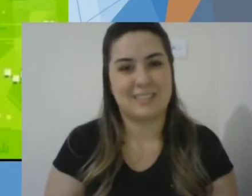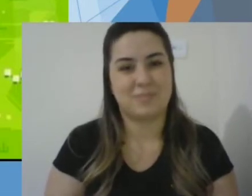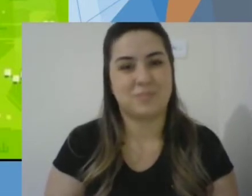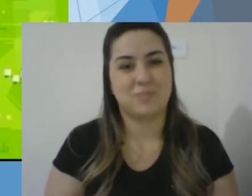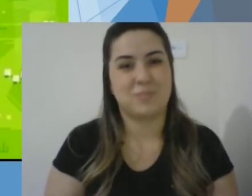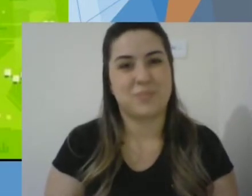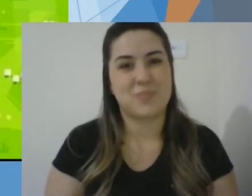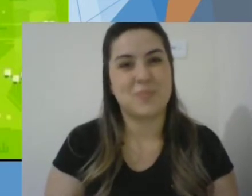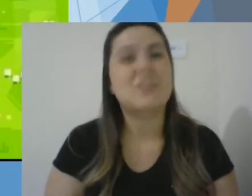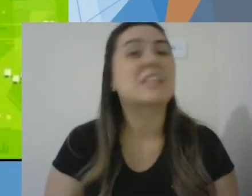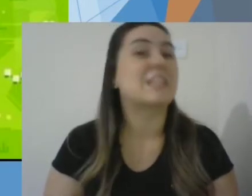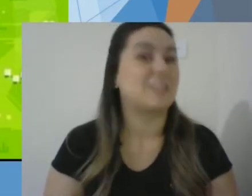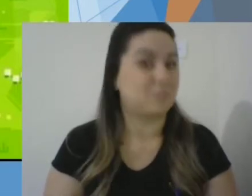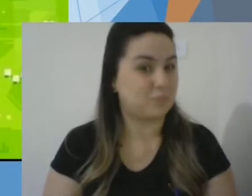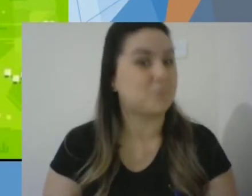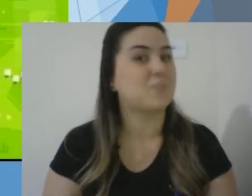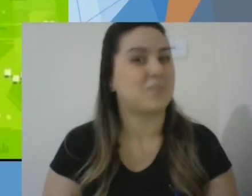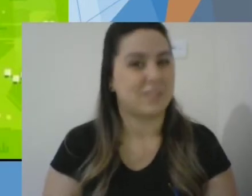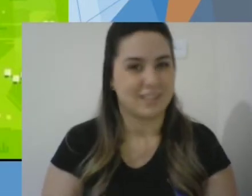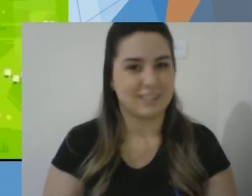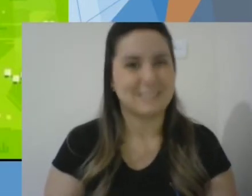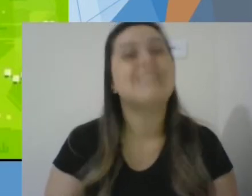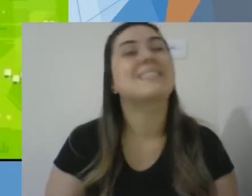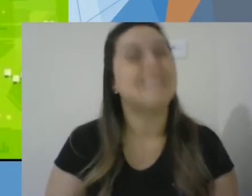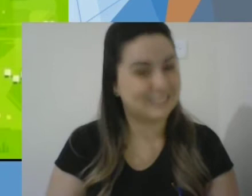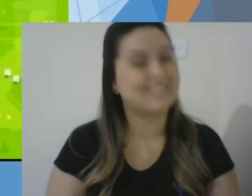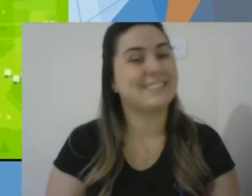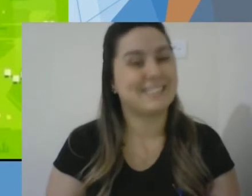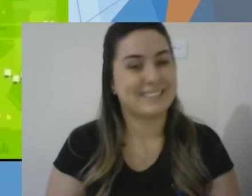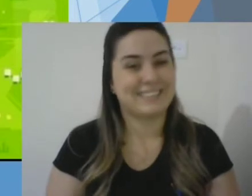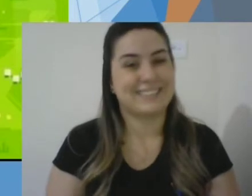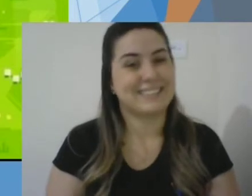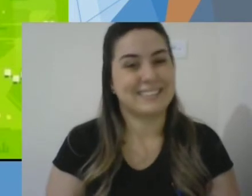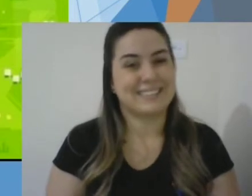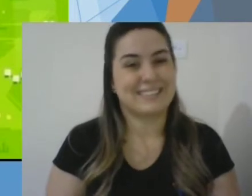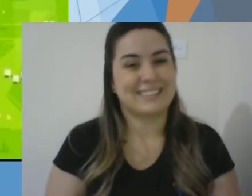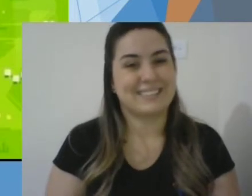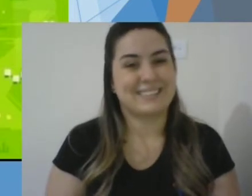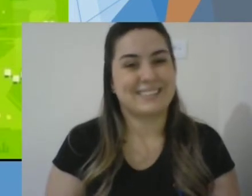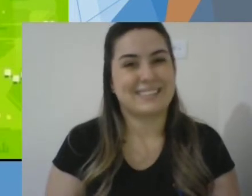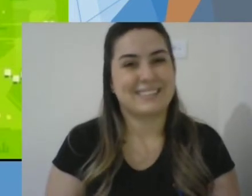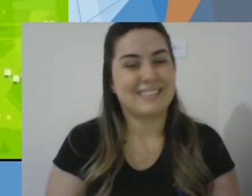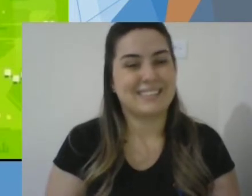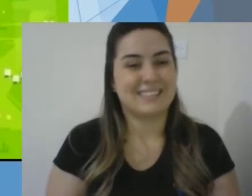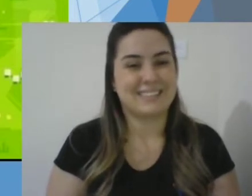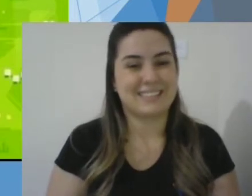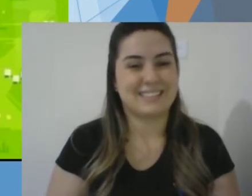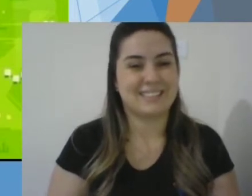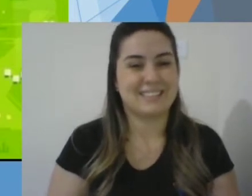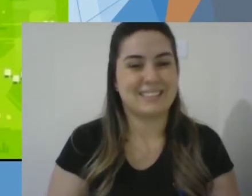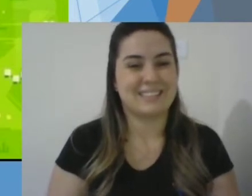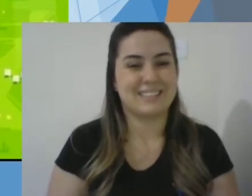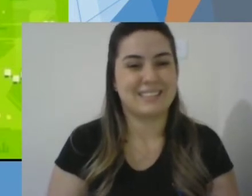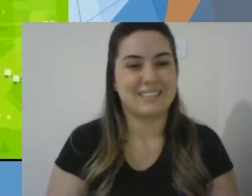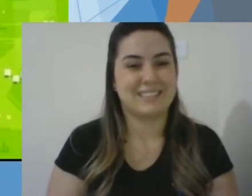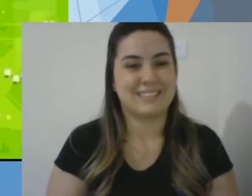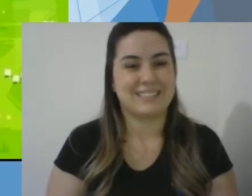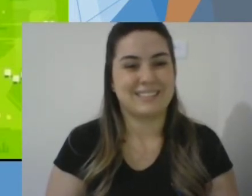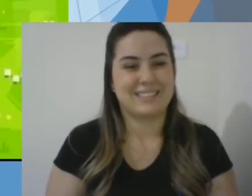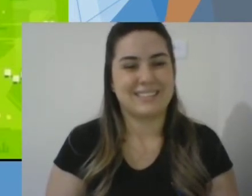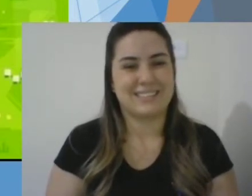escola e conversamos sobre o nosso brinquedo preferido. Aprendemos também sobre o